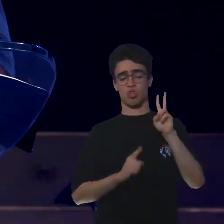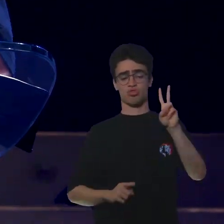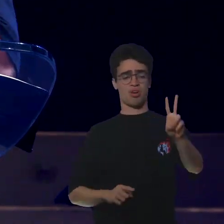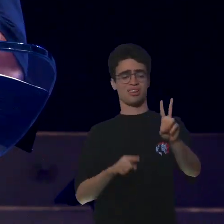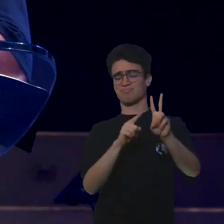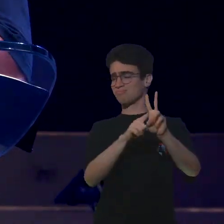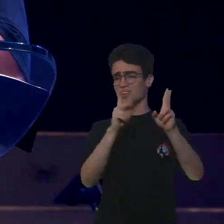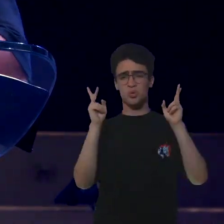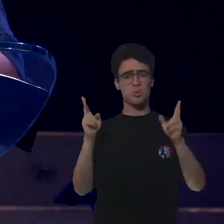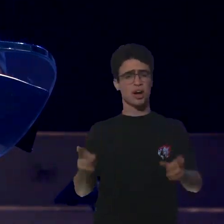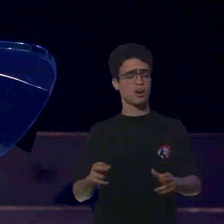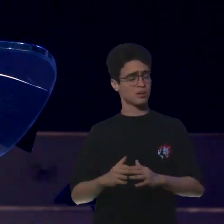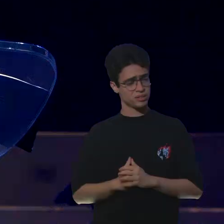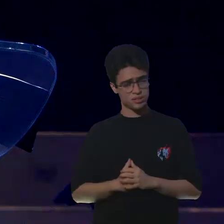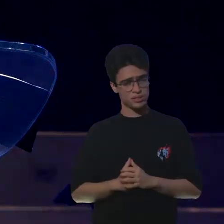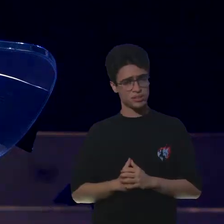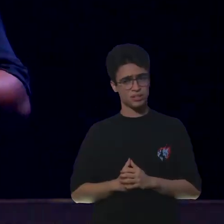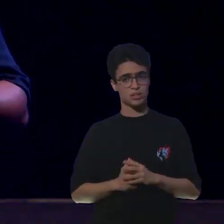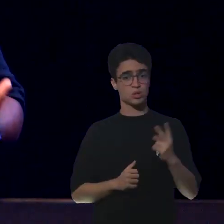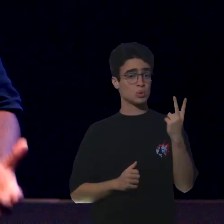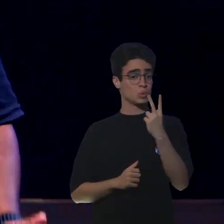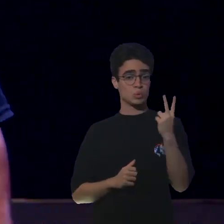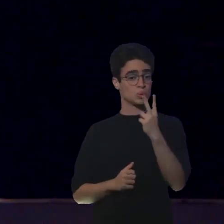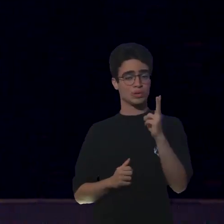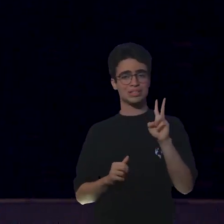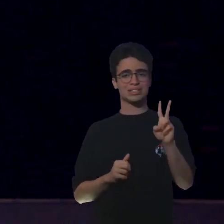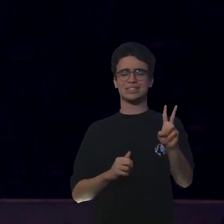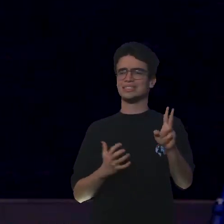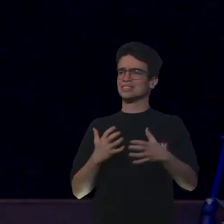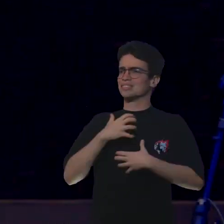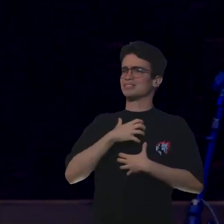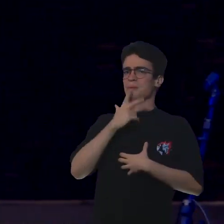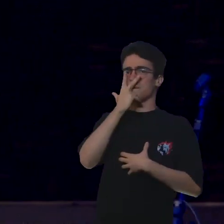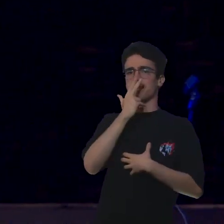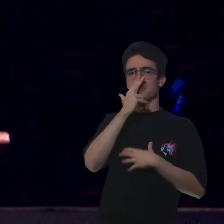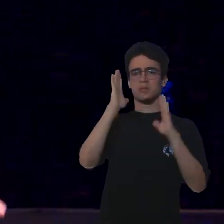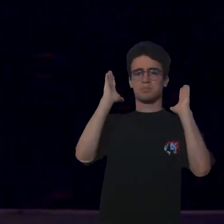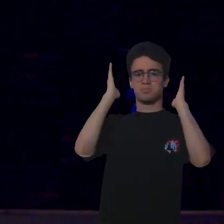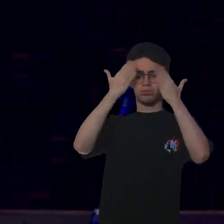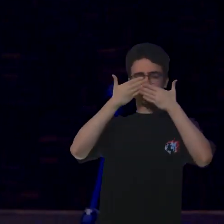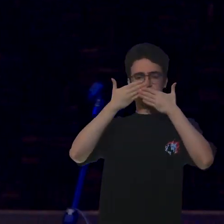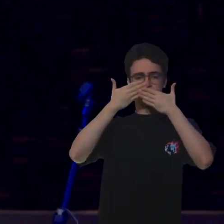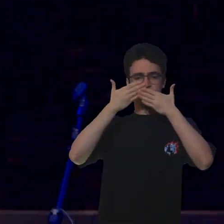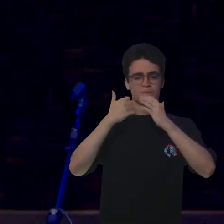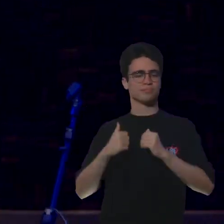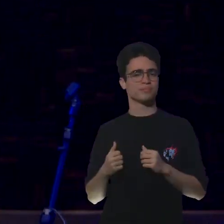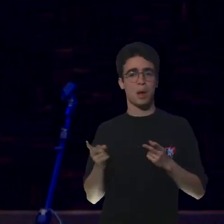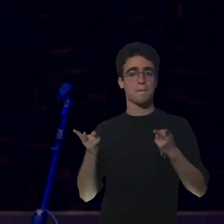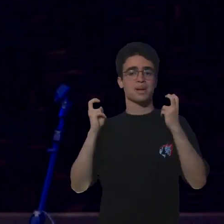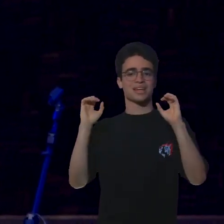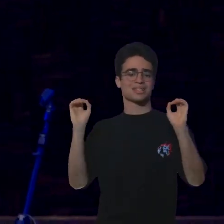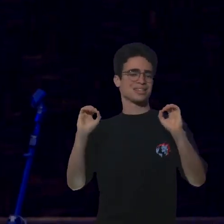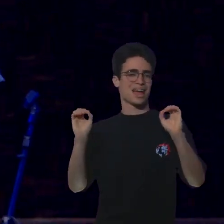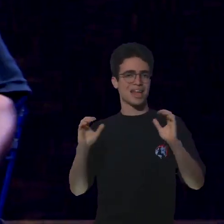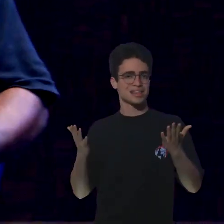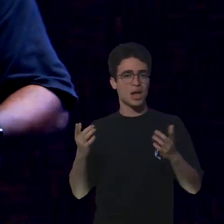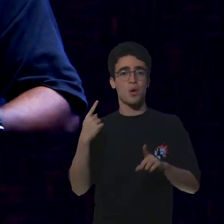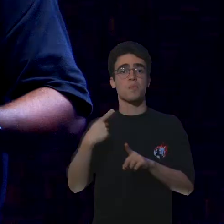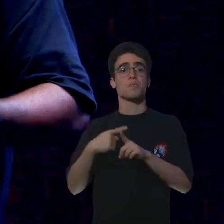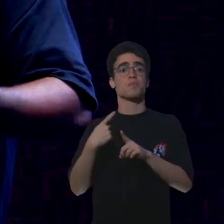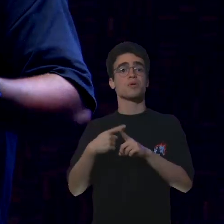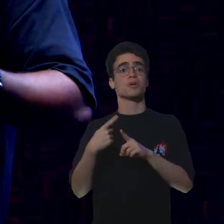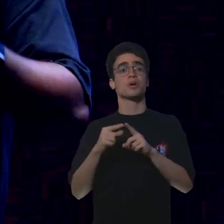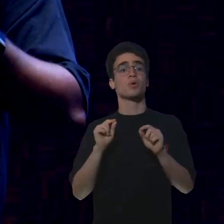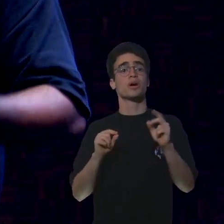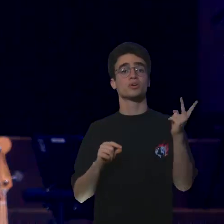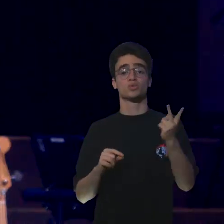Eles estavam com uma cegueira momentânea, espiritual. Por quê? Não